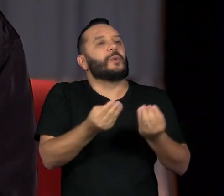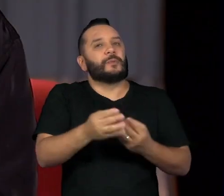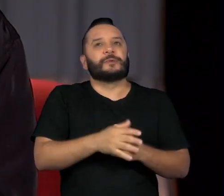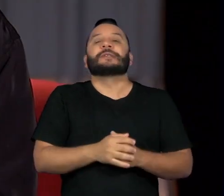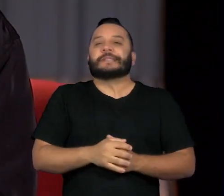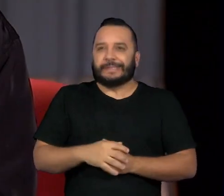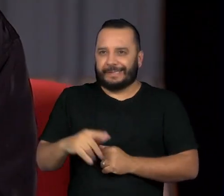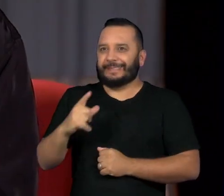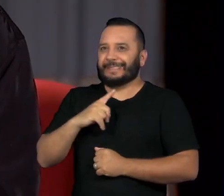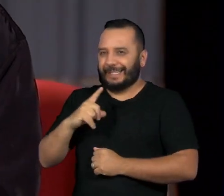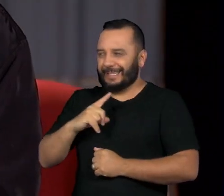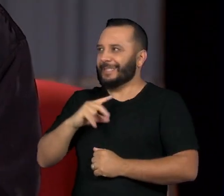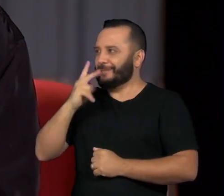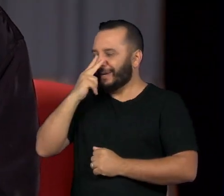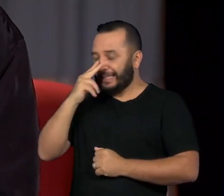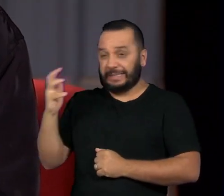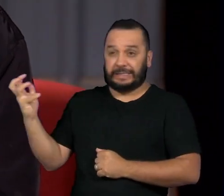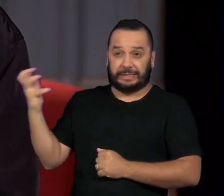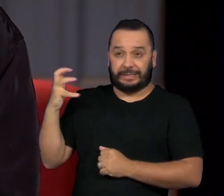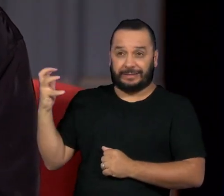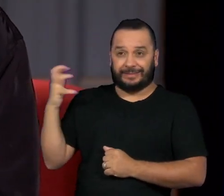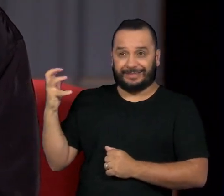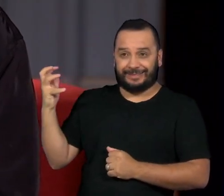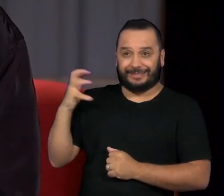Paira um fantasma.